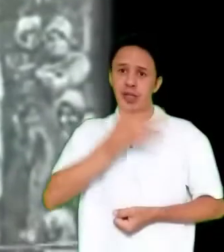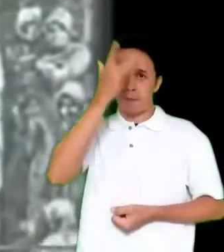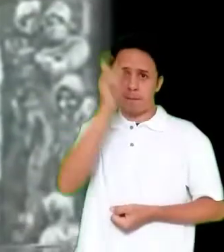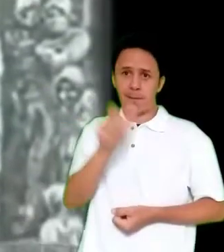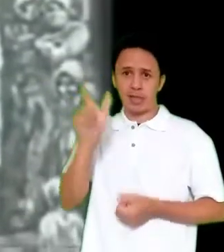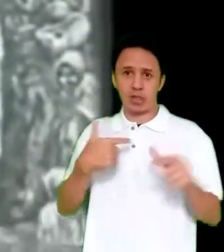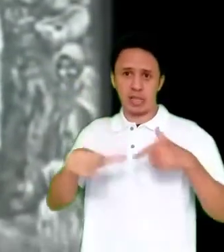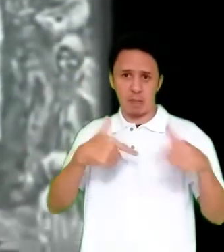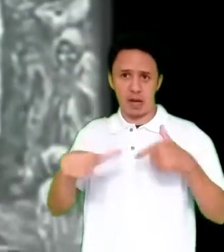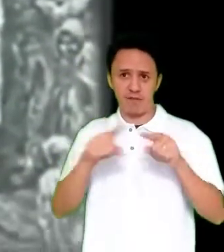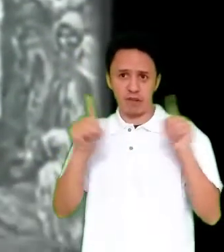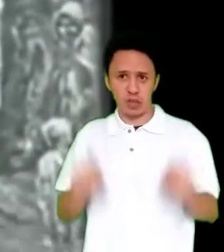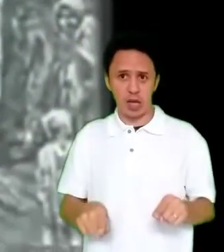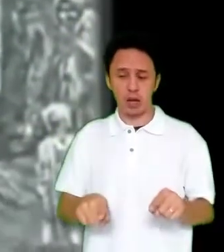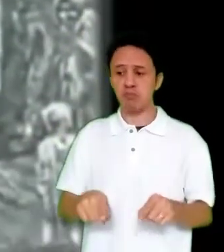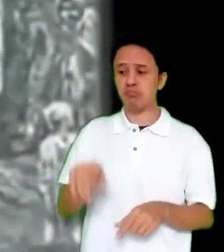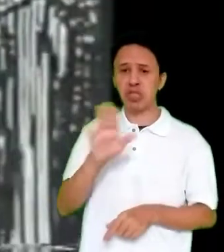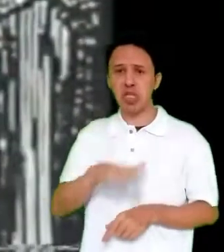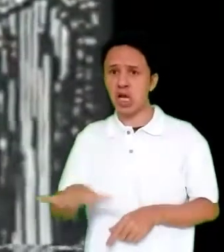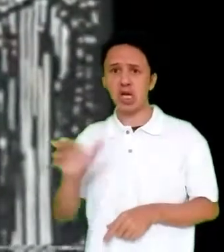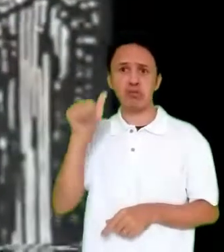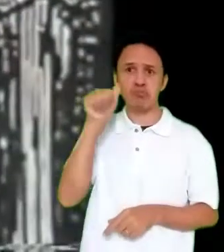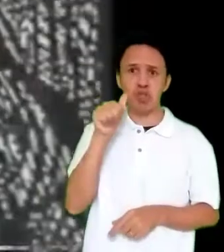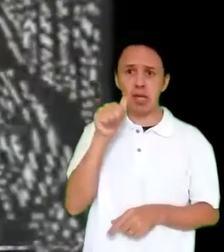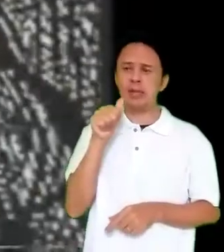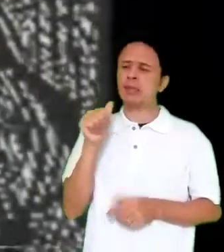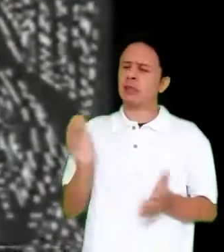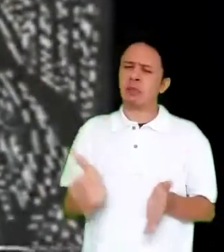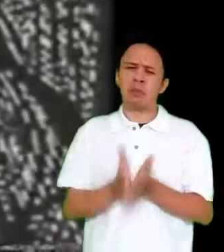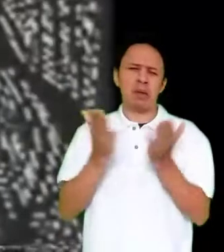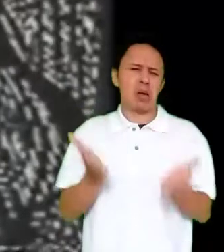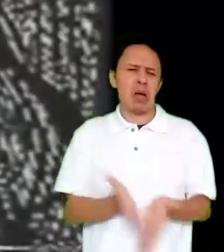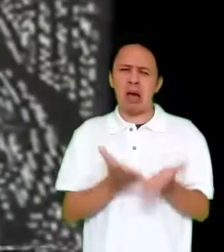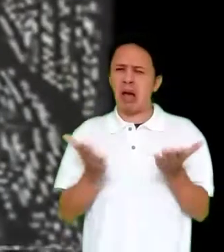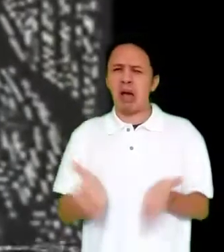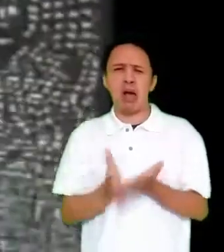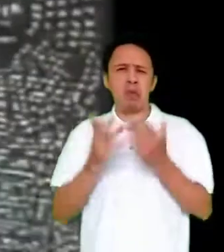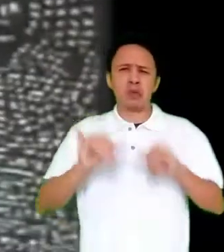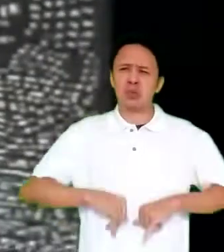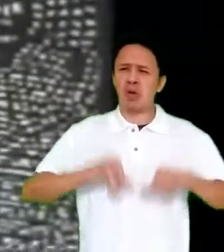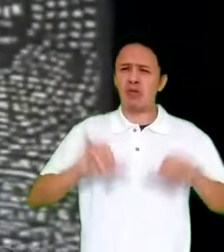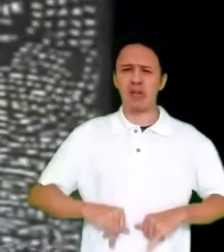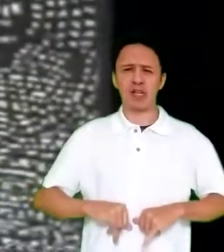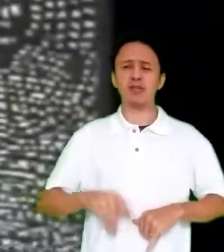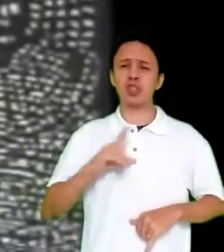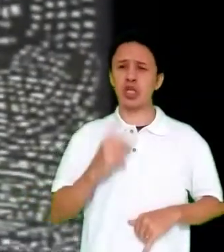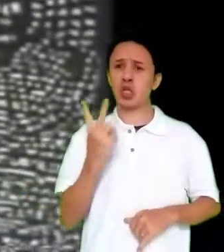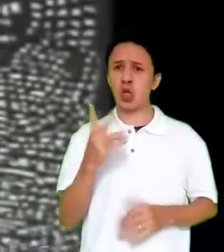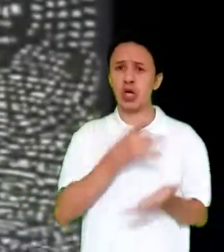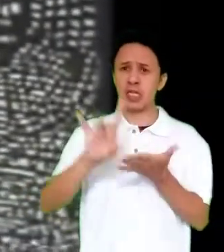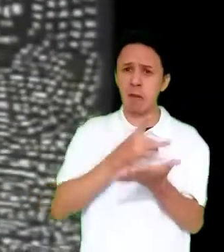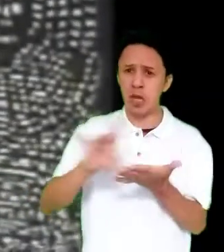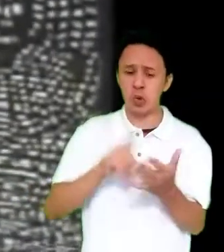A vida do trabalhador inglês, incluindo mulheres e crianças, era uma luta miserável pela sobrevivência, tendo